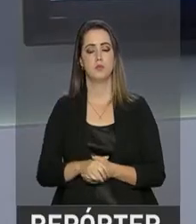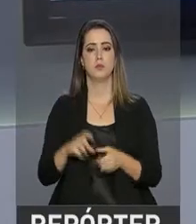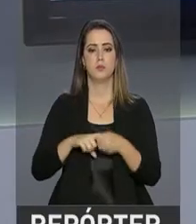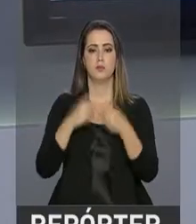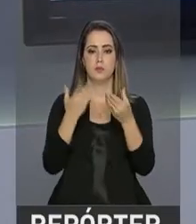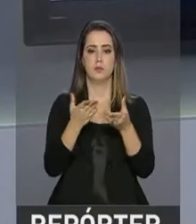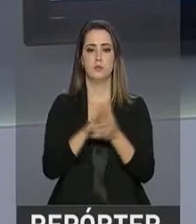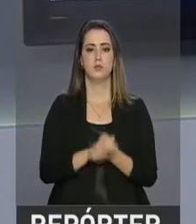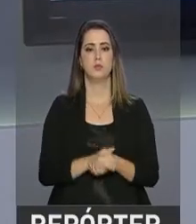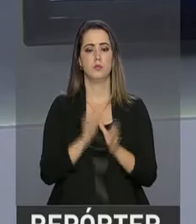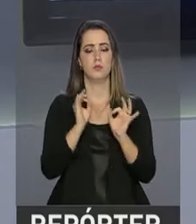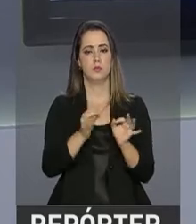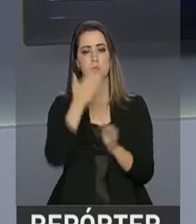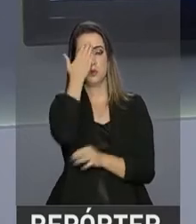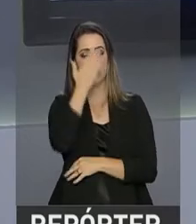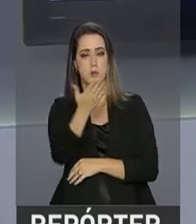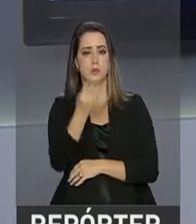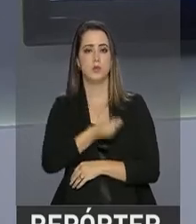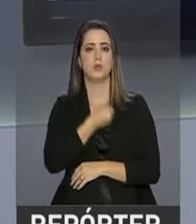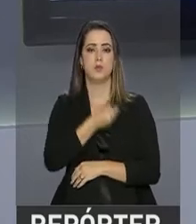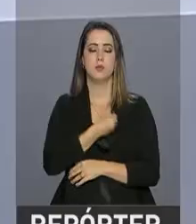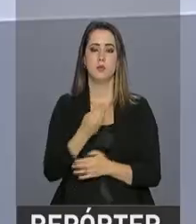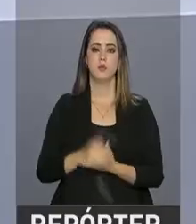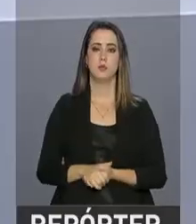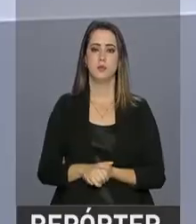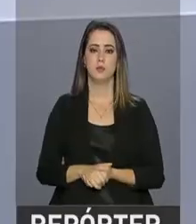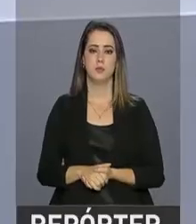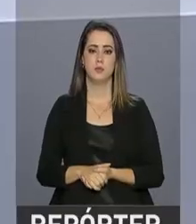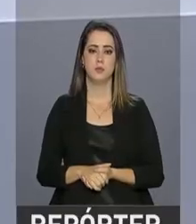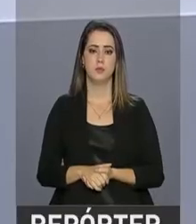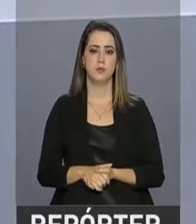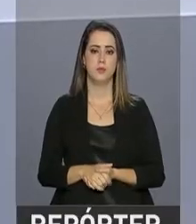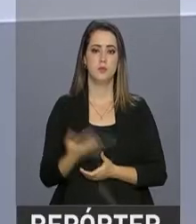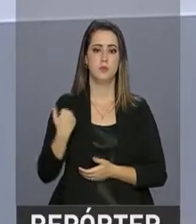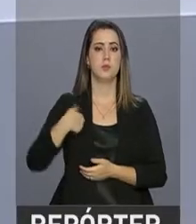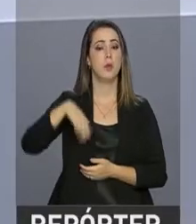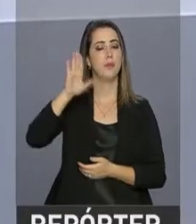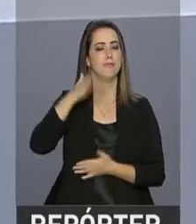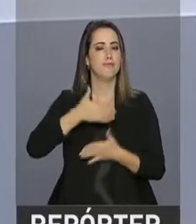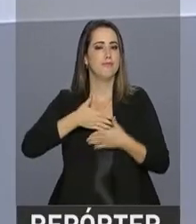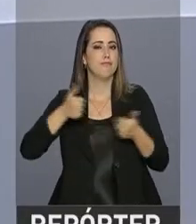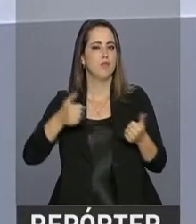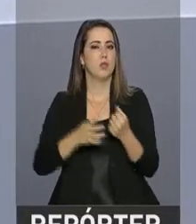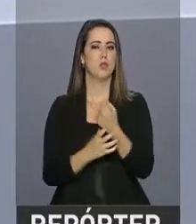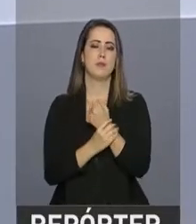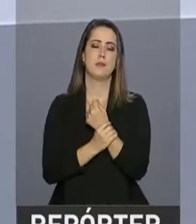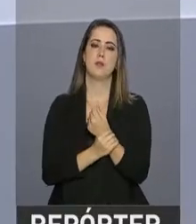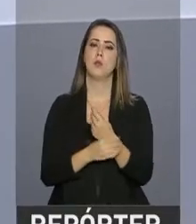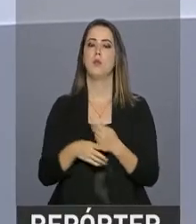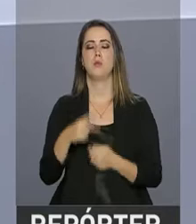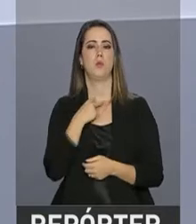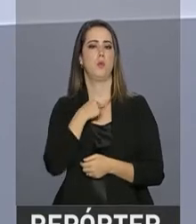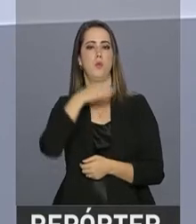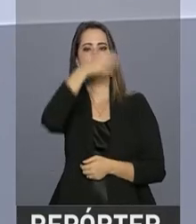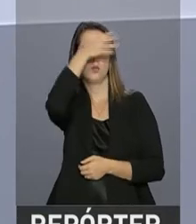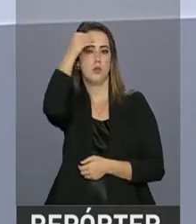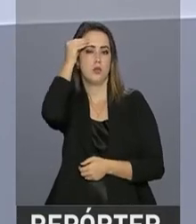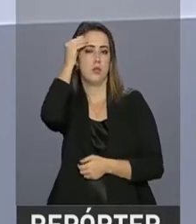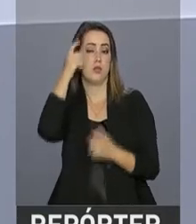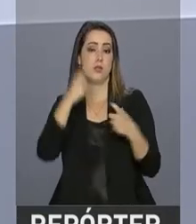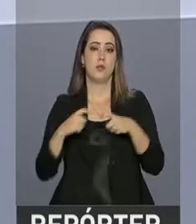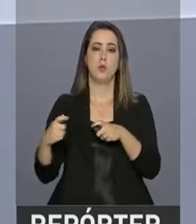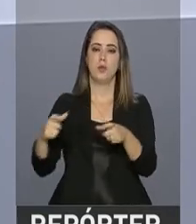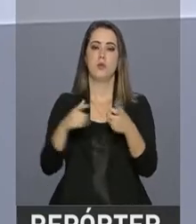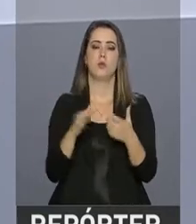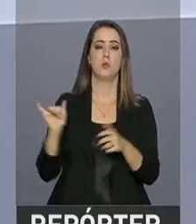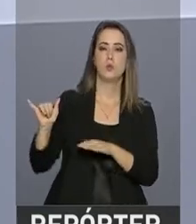Gabriela. Obrigada, Pablo, mais uma vez ao vivo com a gente. Mais conforto e segurança sem esquecer das referências